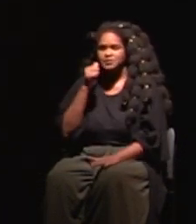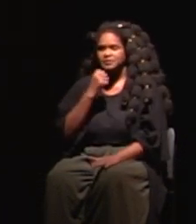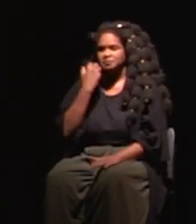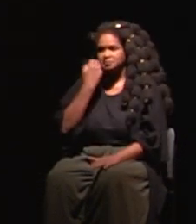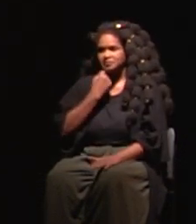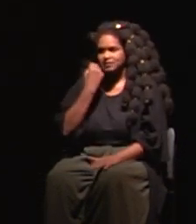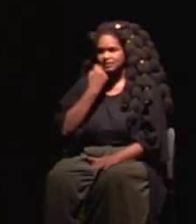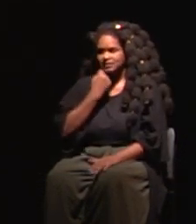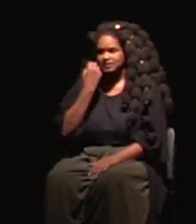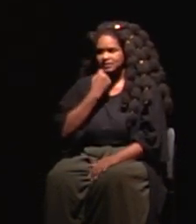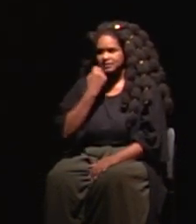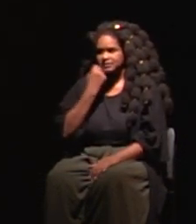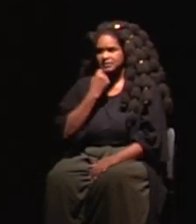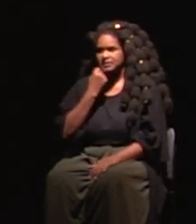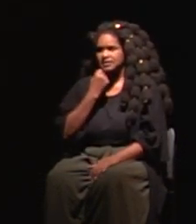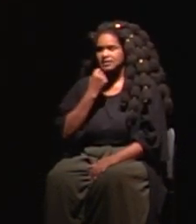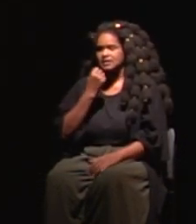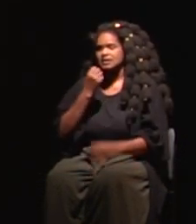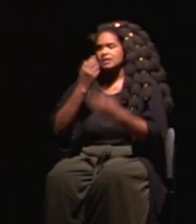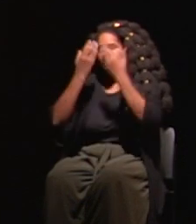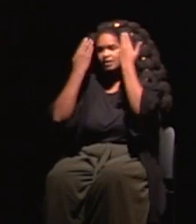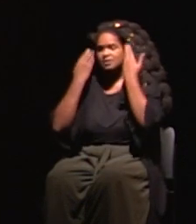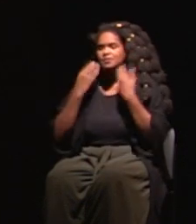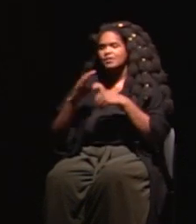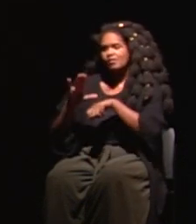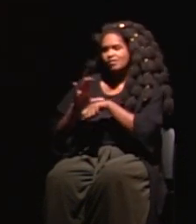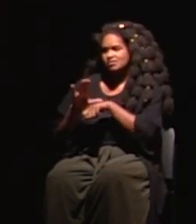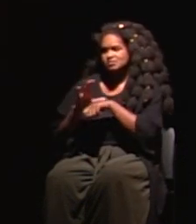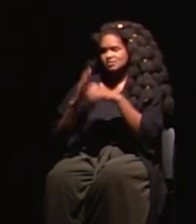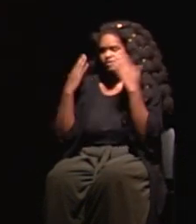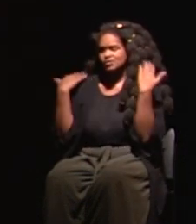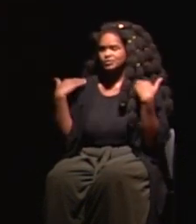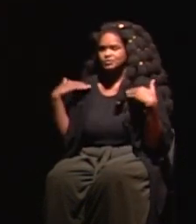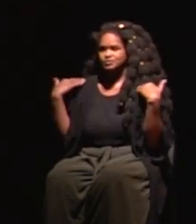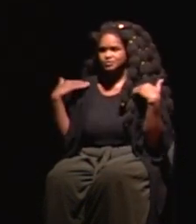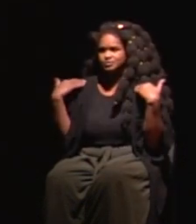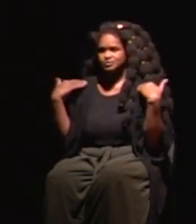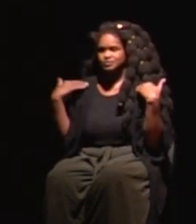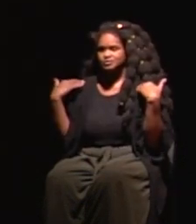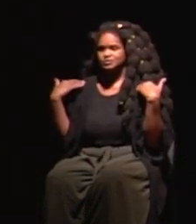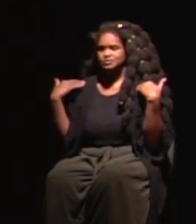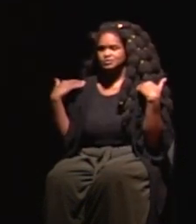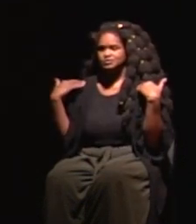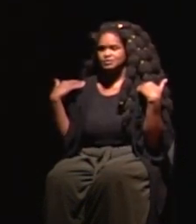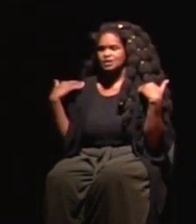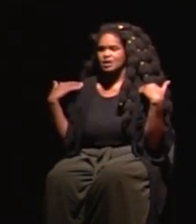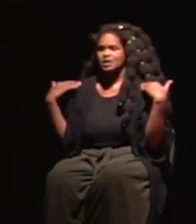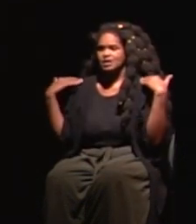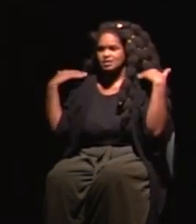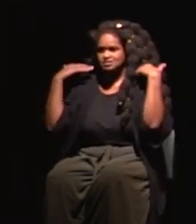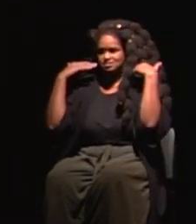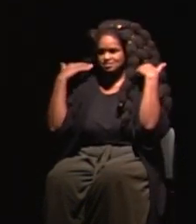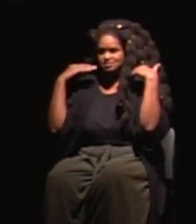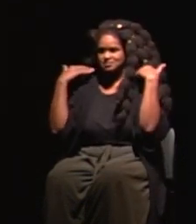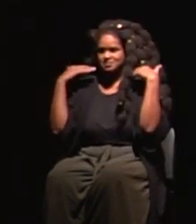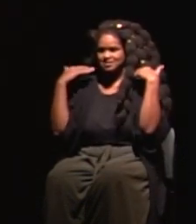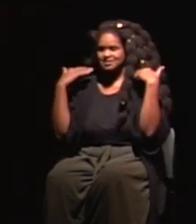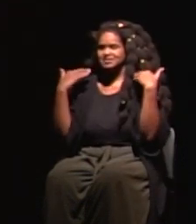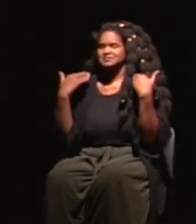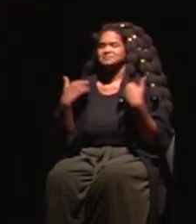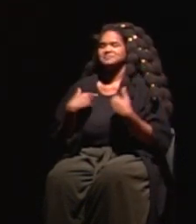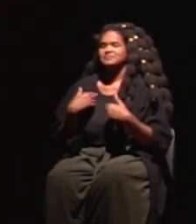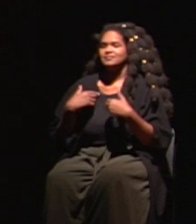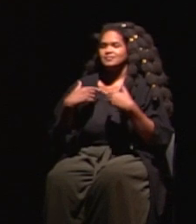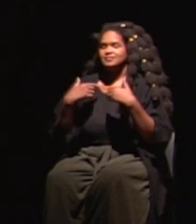branca, de cabelo castanho, mais ou menos na altura dos ombros, não, um pouquinho acima dos ombros.